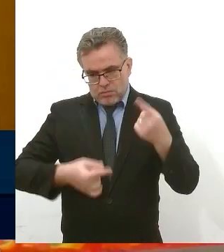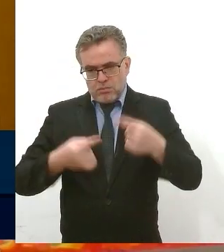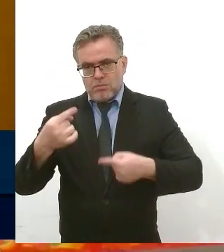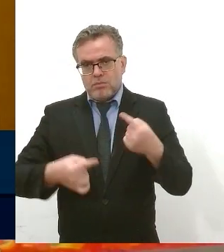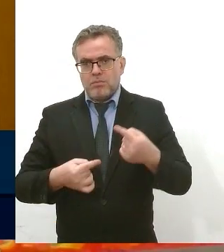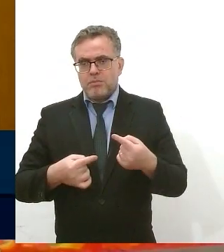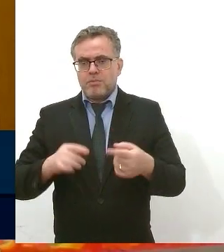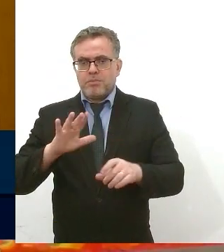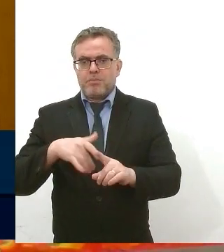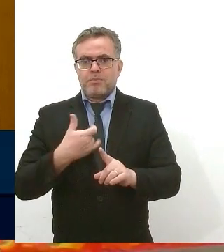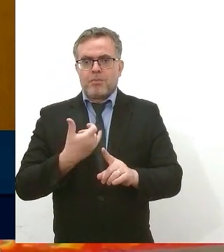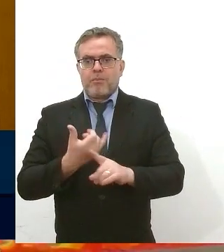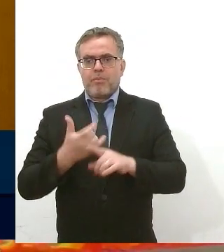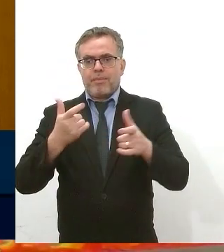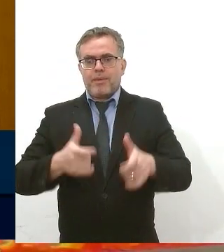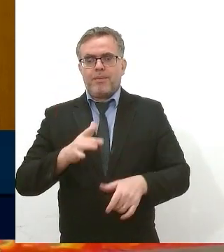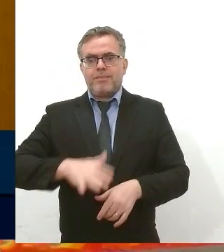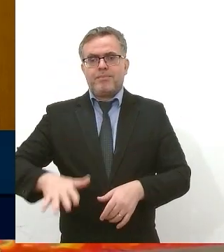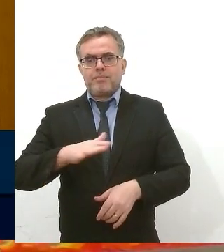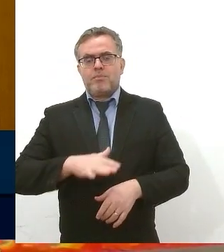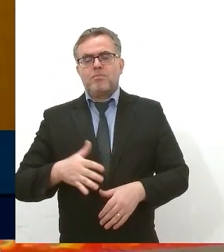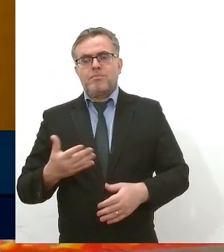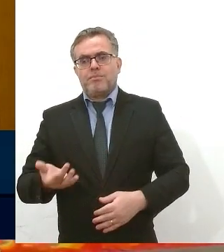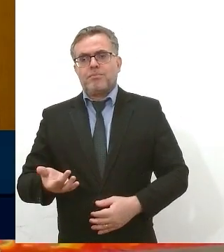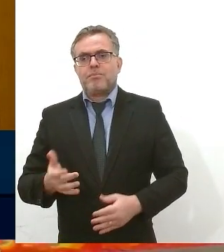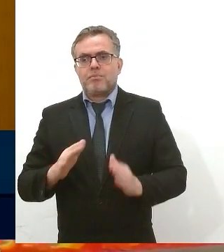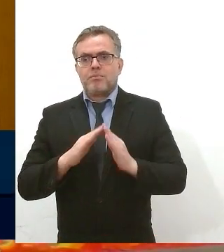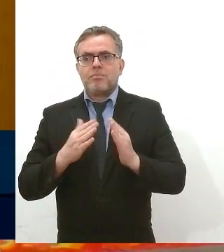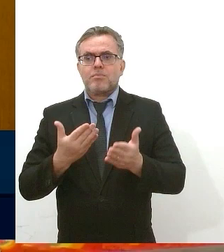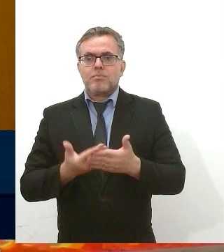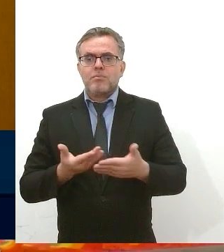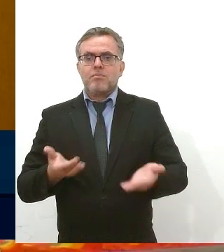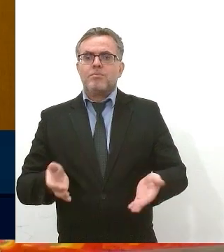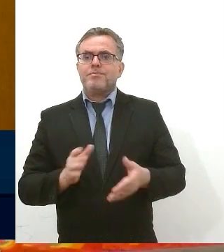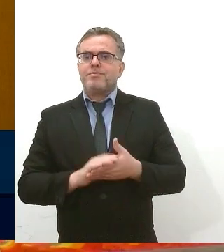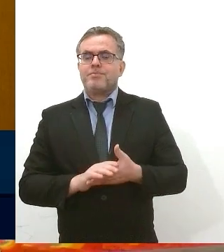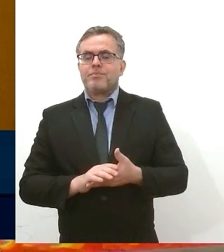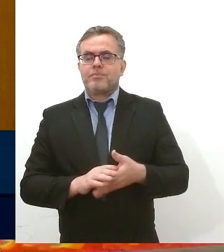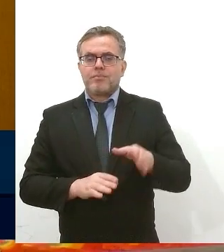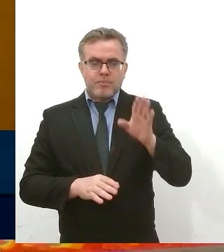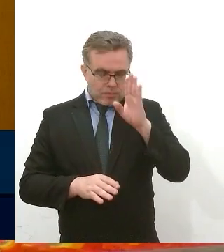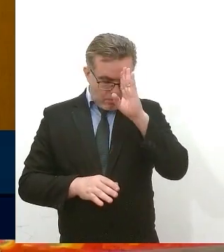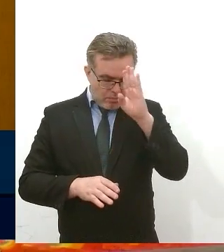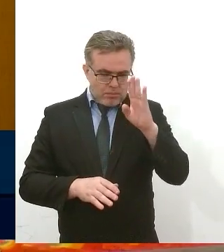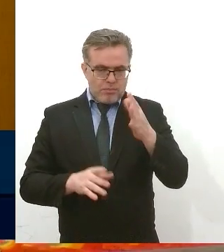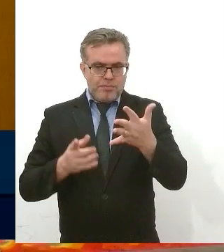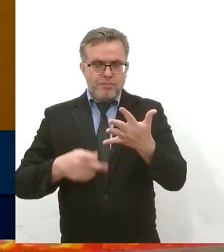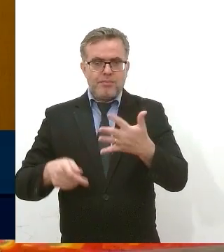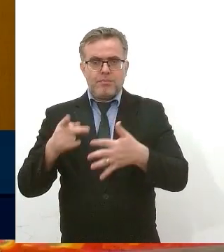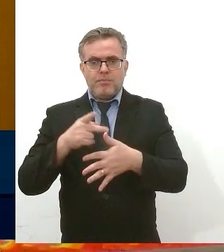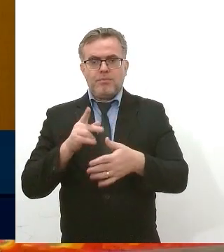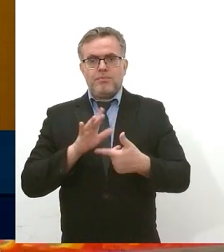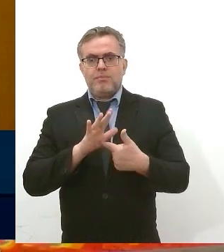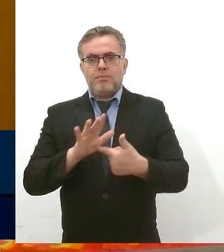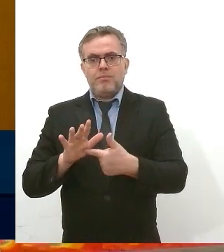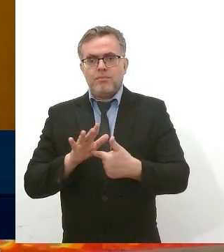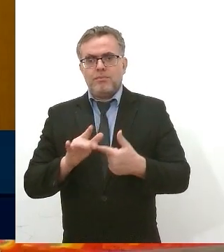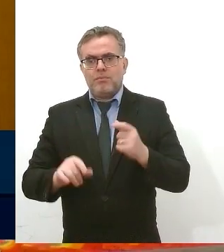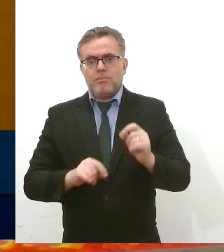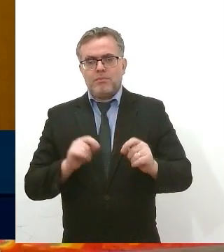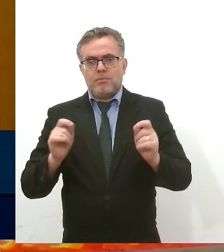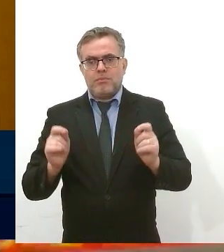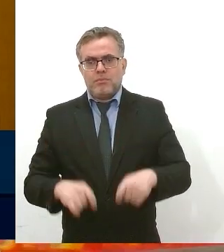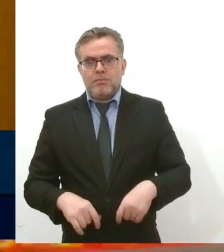escolar. Vale destacar, senhor presidente, como bem disse a minha companheira, né,